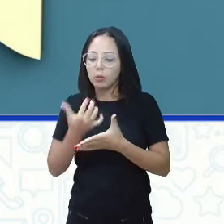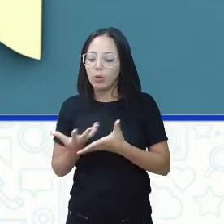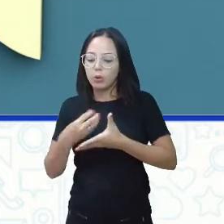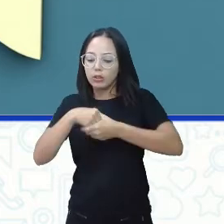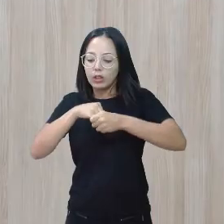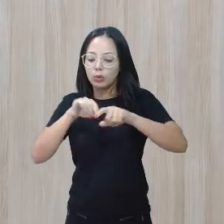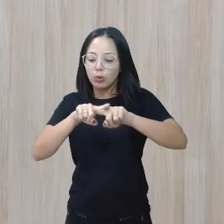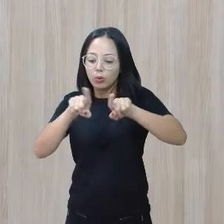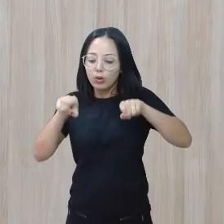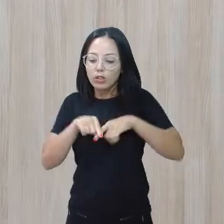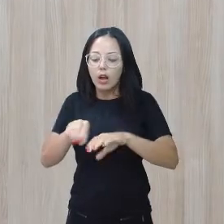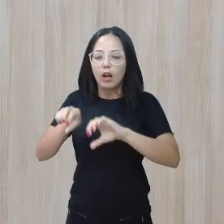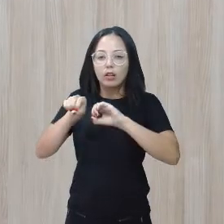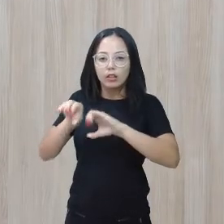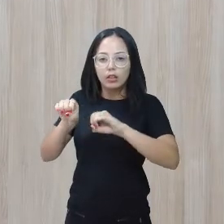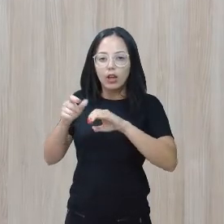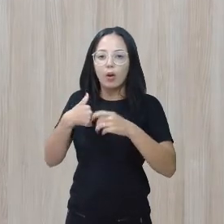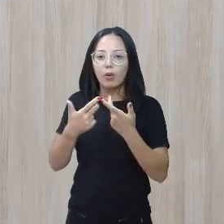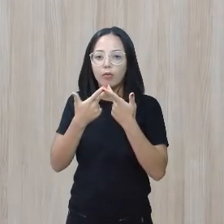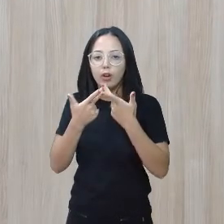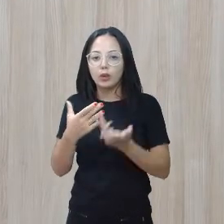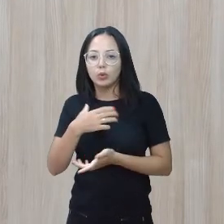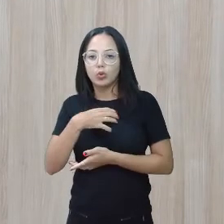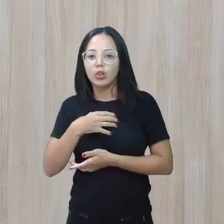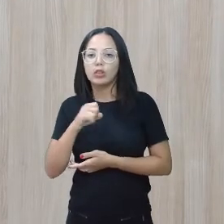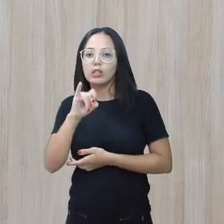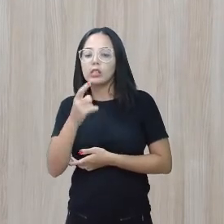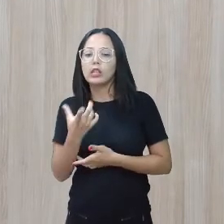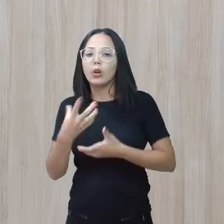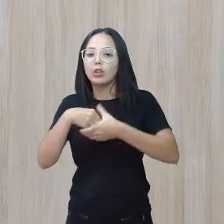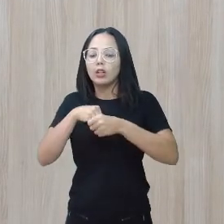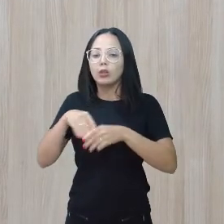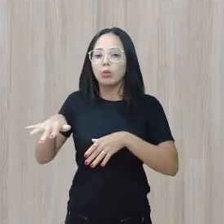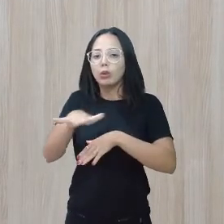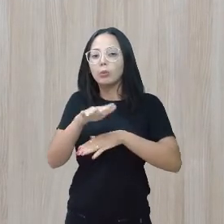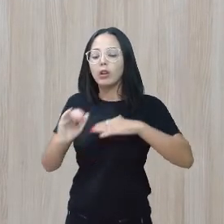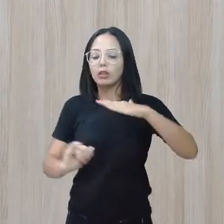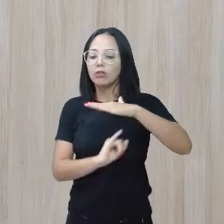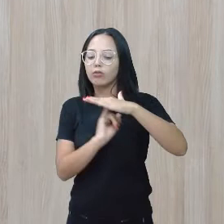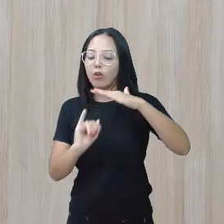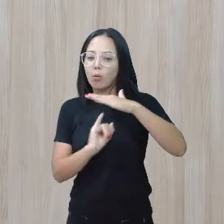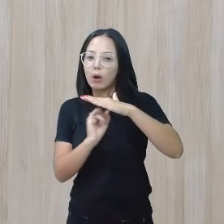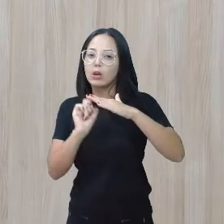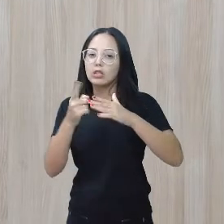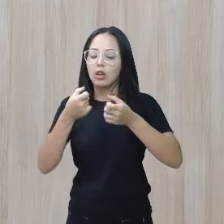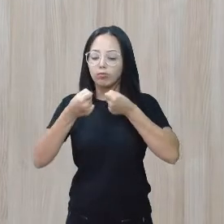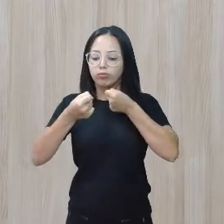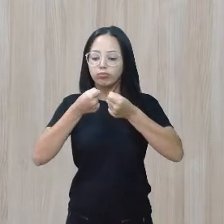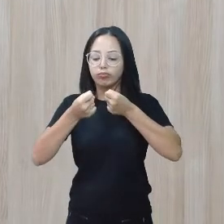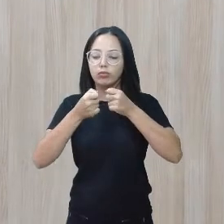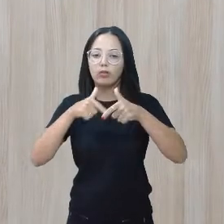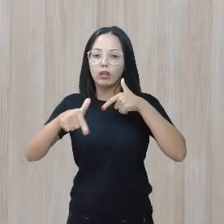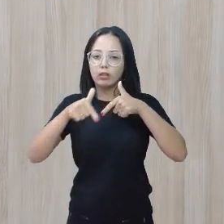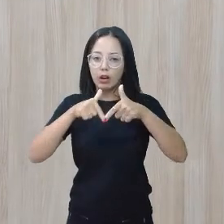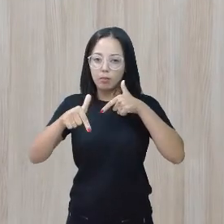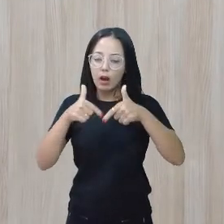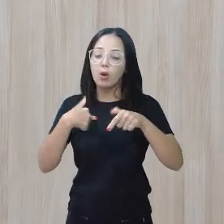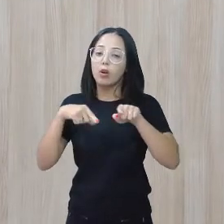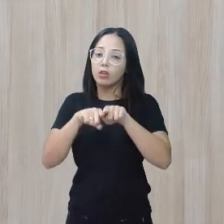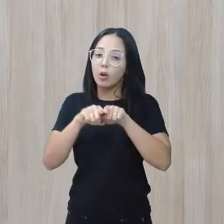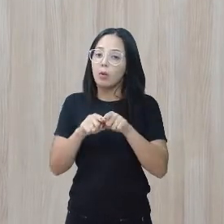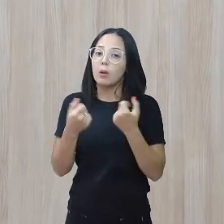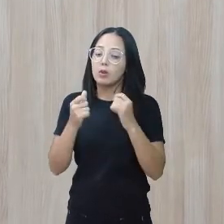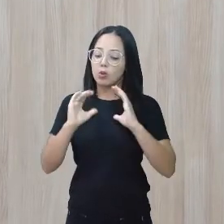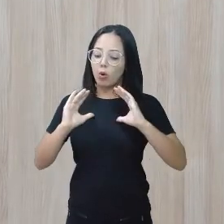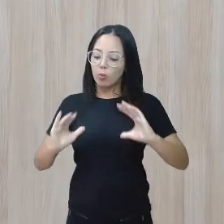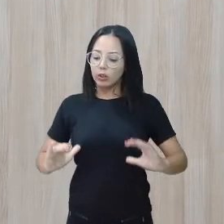de aula, eu falo de um jeito. Se eu estou em um ambiente informal, eu falo de outro. Se eu vou para uma entrevista de emprego, muito provavelmente eu vou ter que